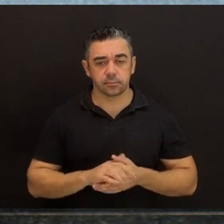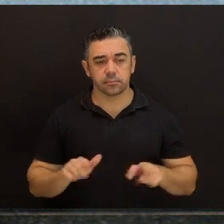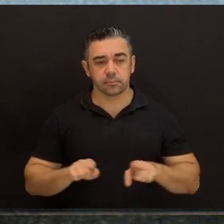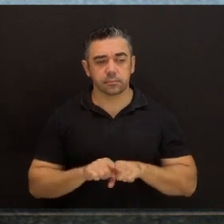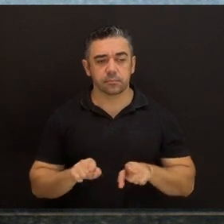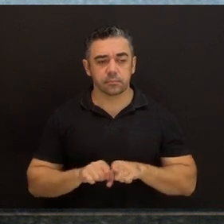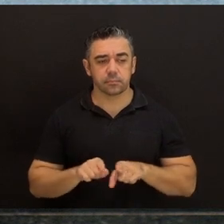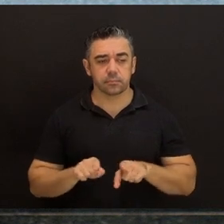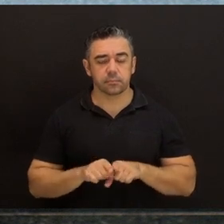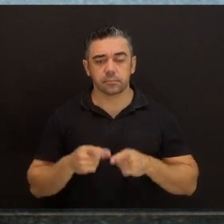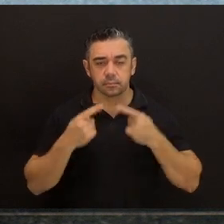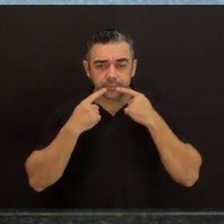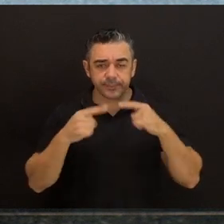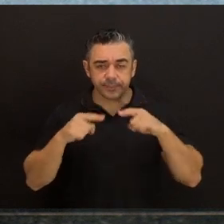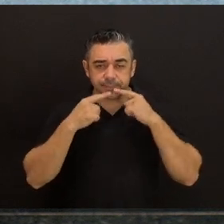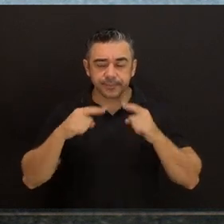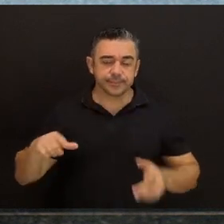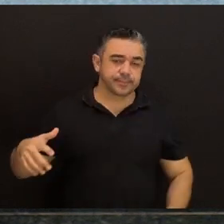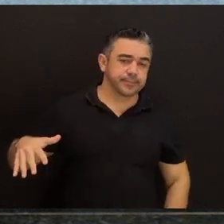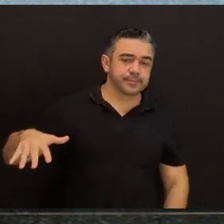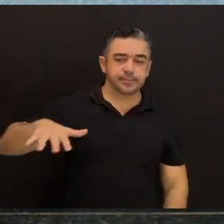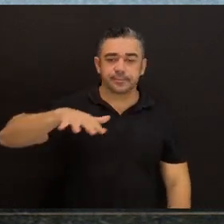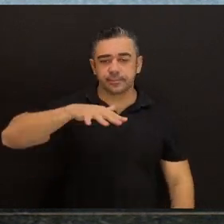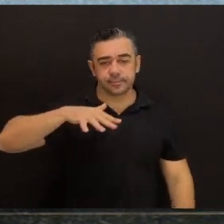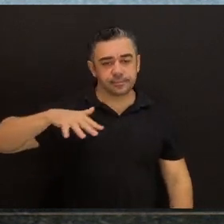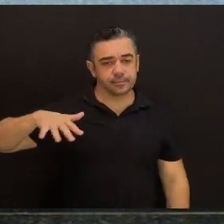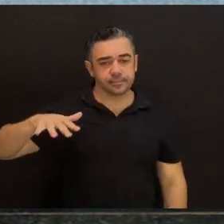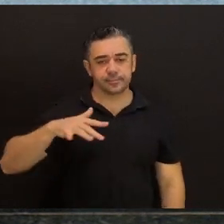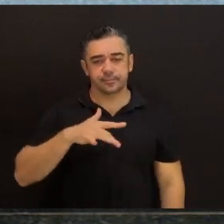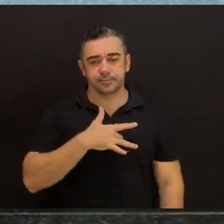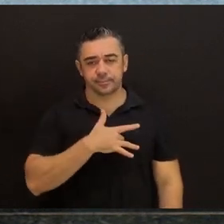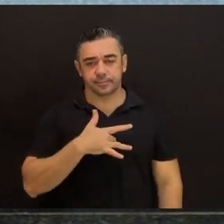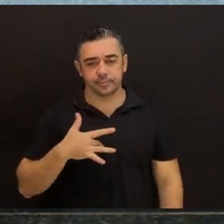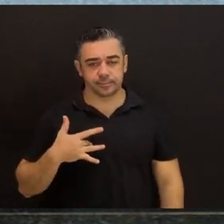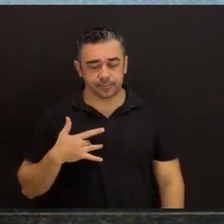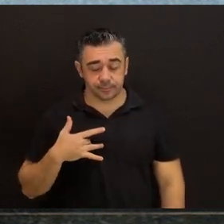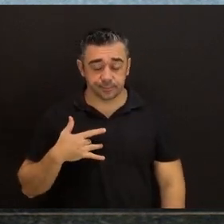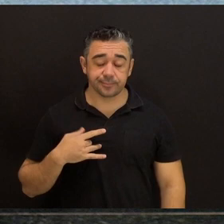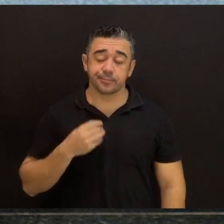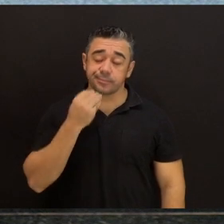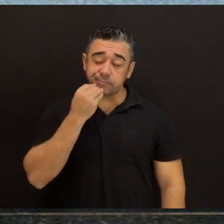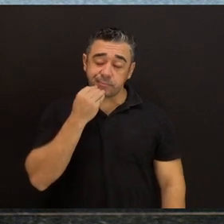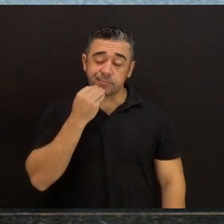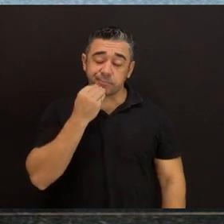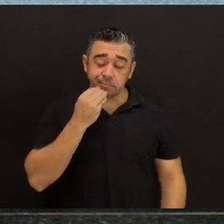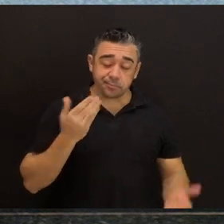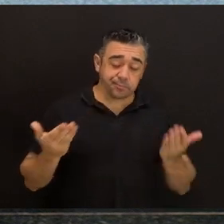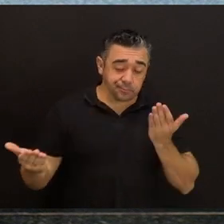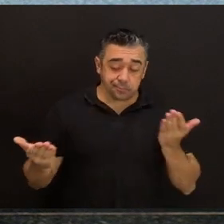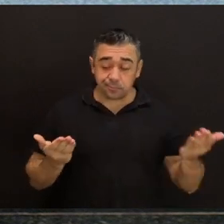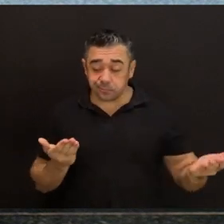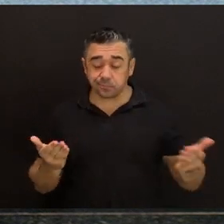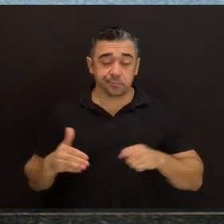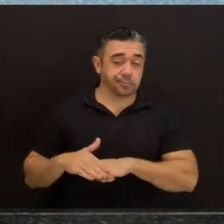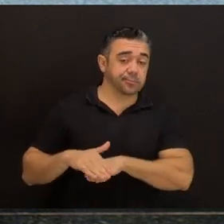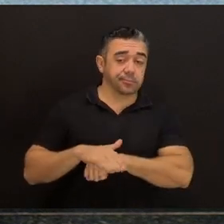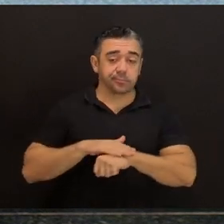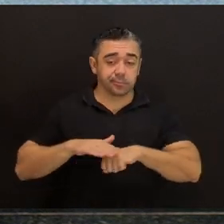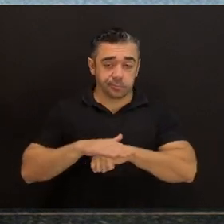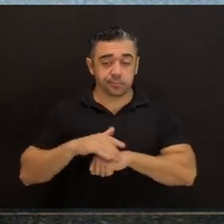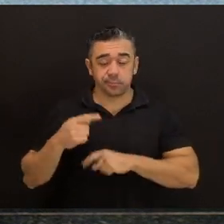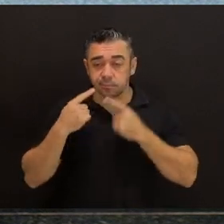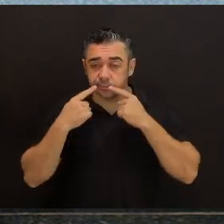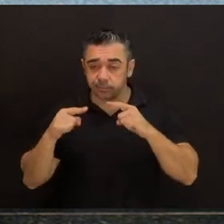várias reclamações à saúde Tenho procurado intermediar essas reclamações pedindo